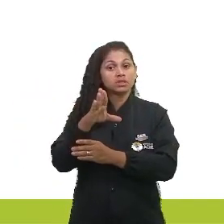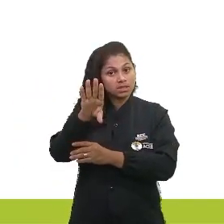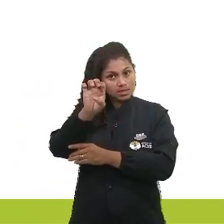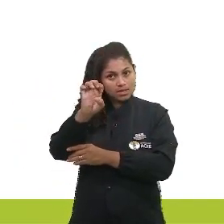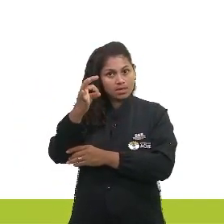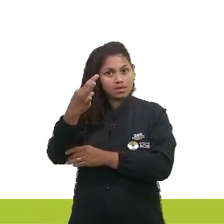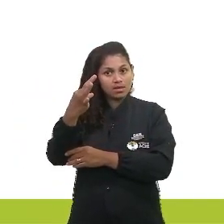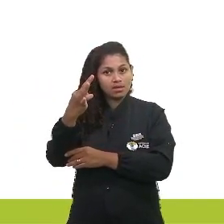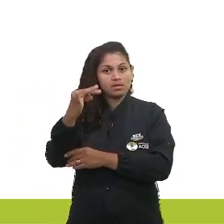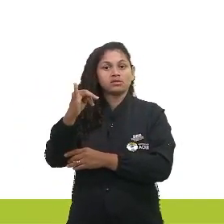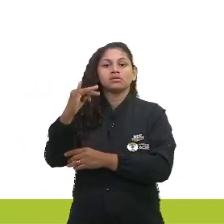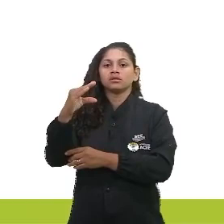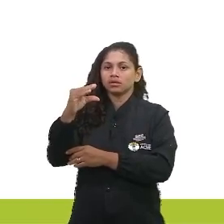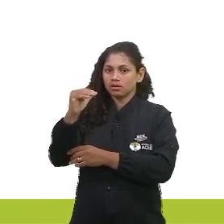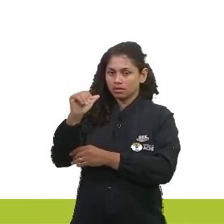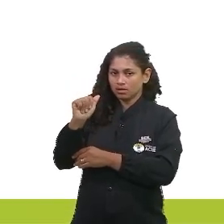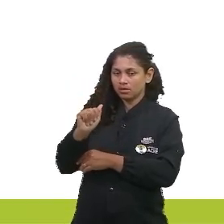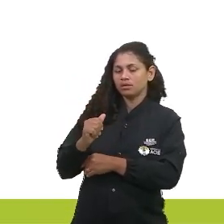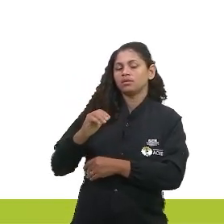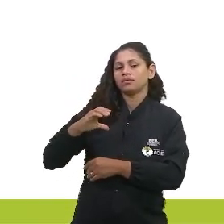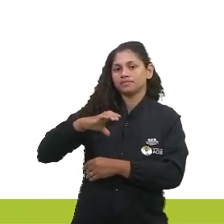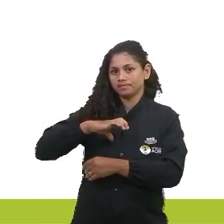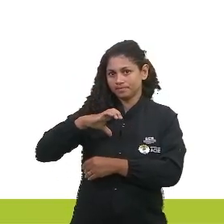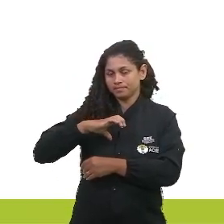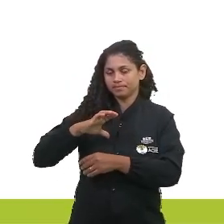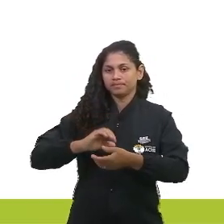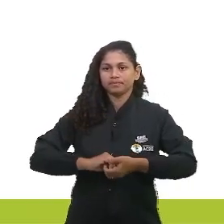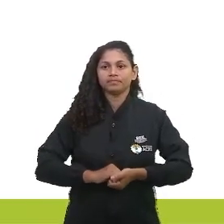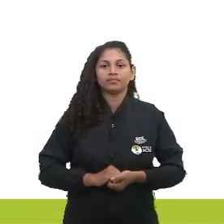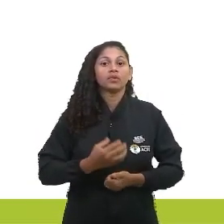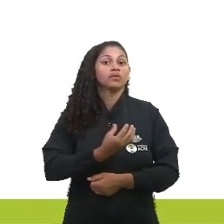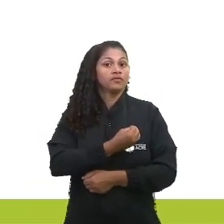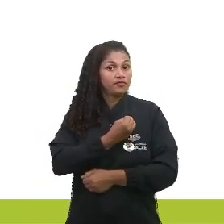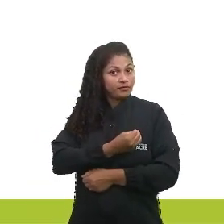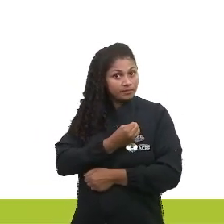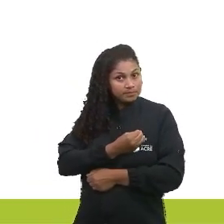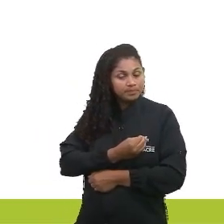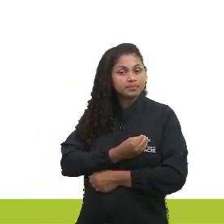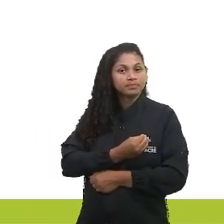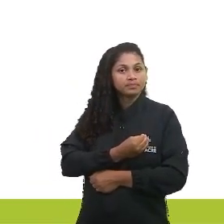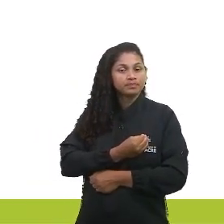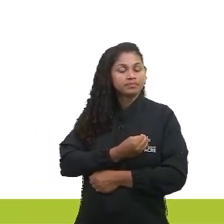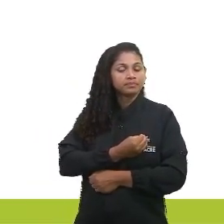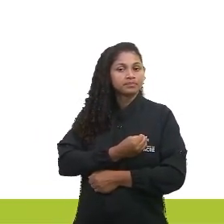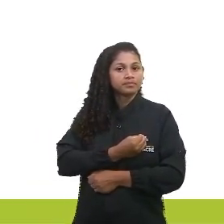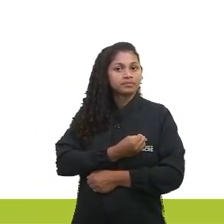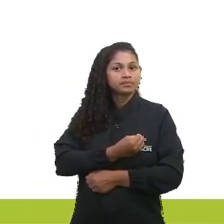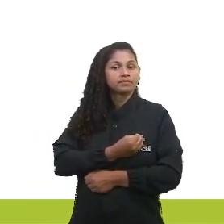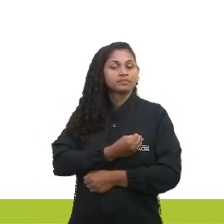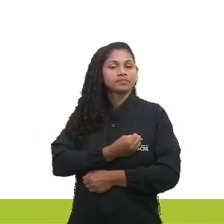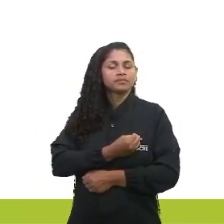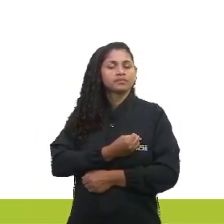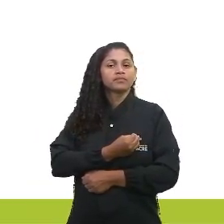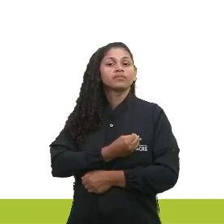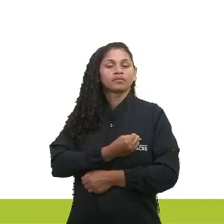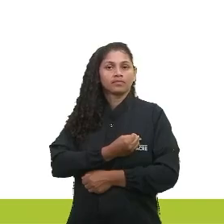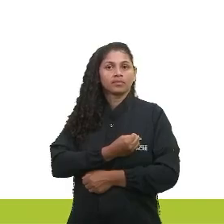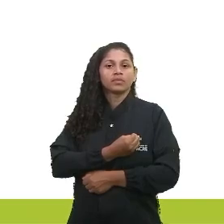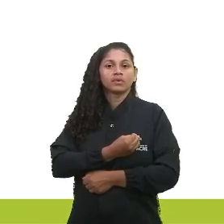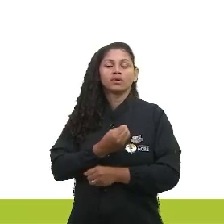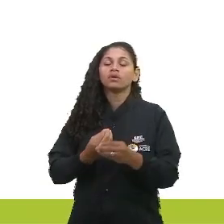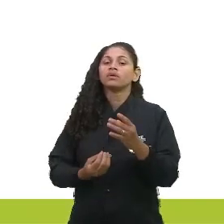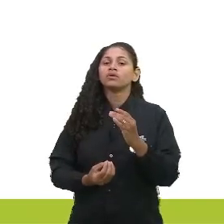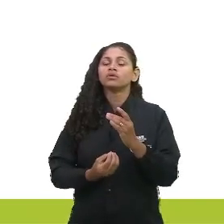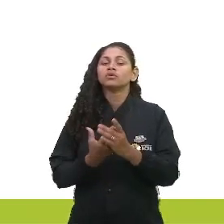ética. Então, a vida é de que vem